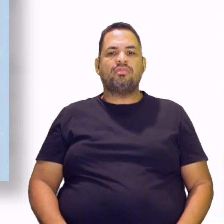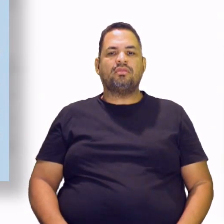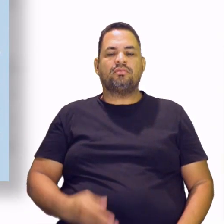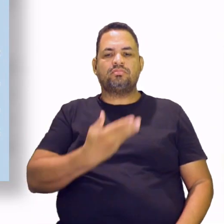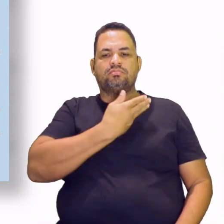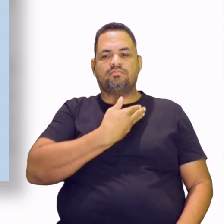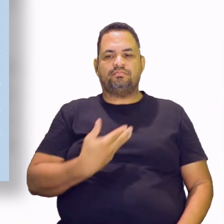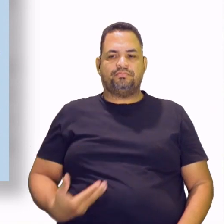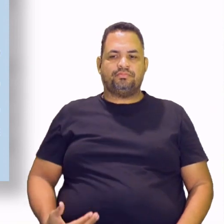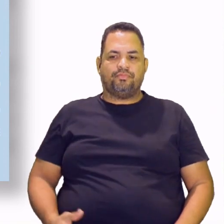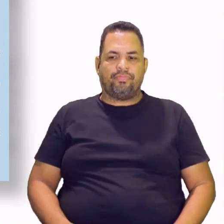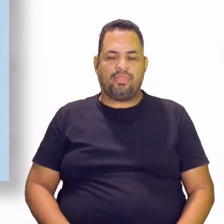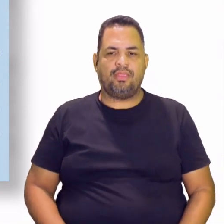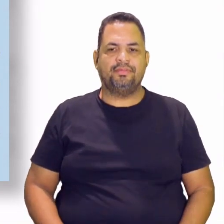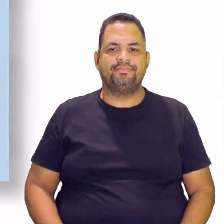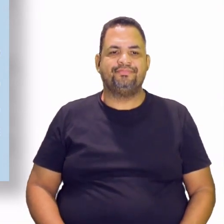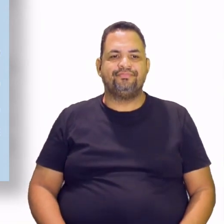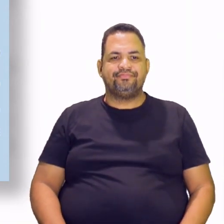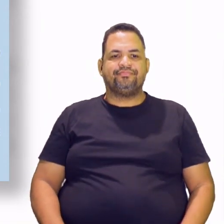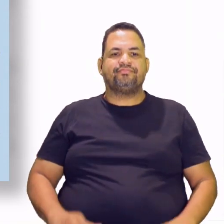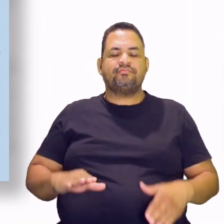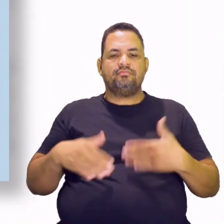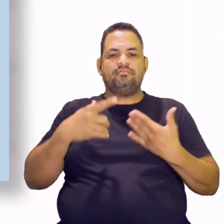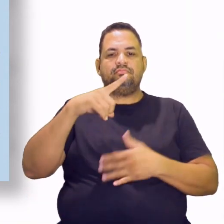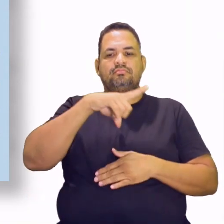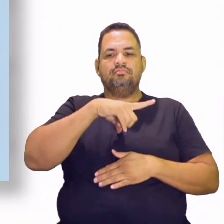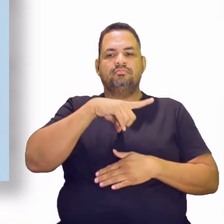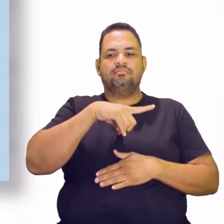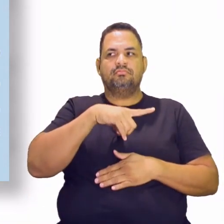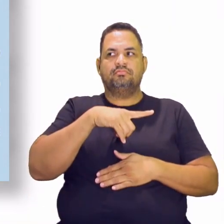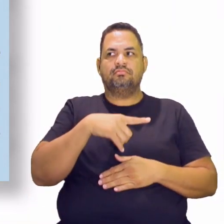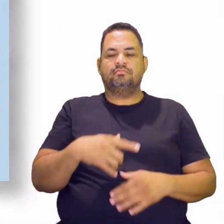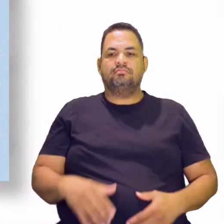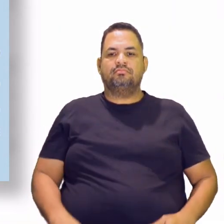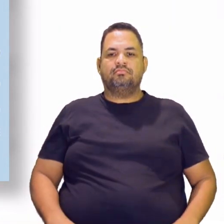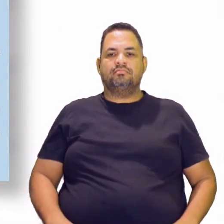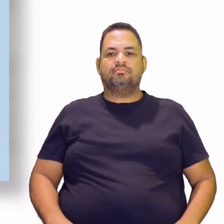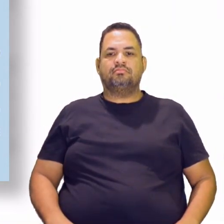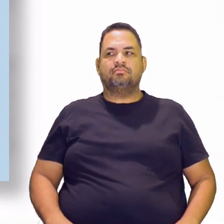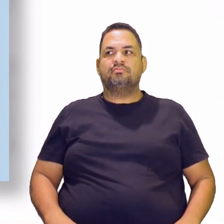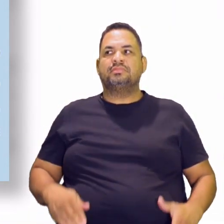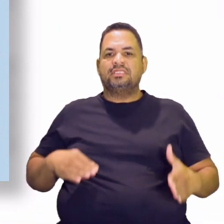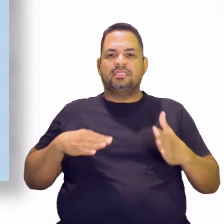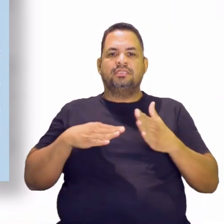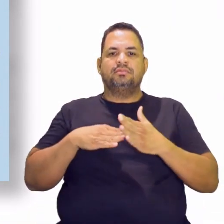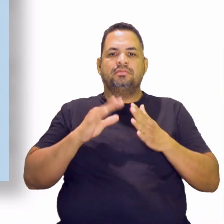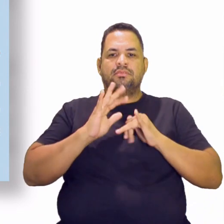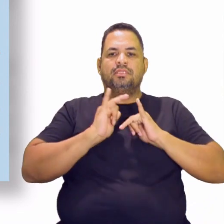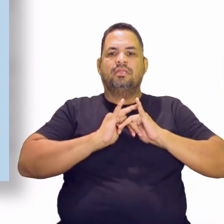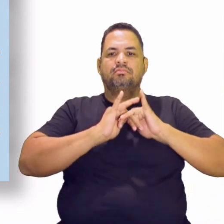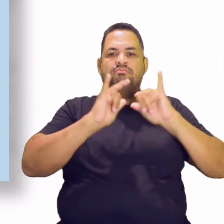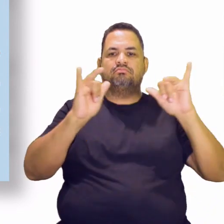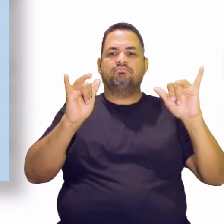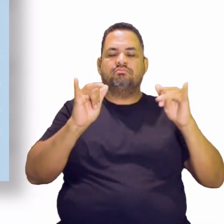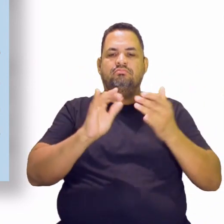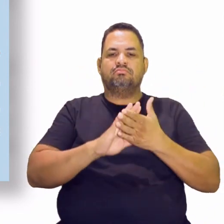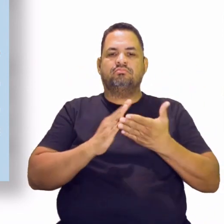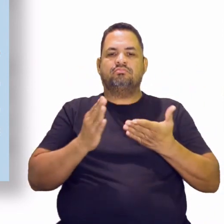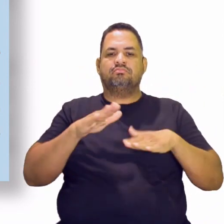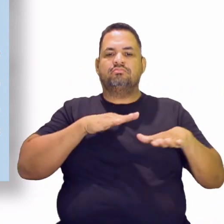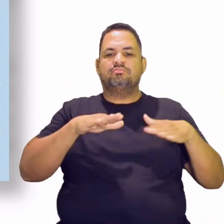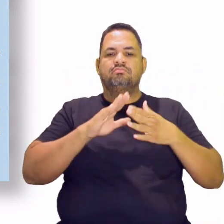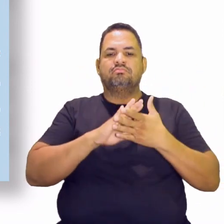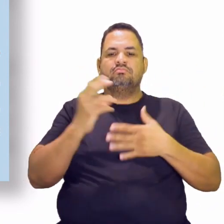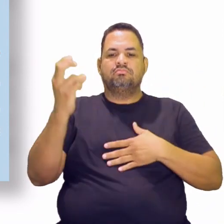de governo no qual havia a censura, né? Então, os movimentos